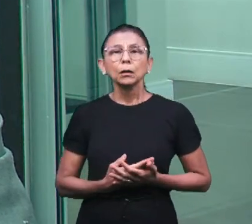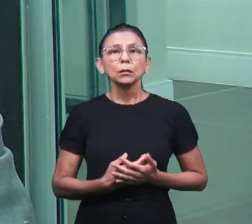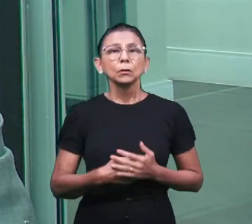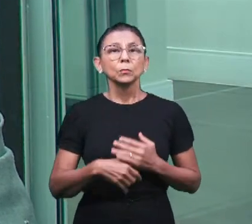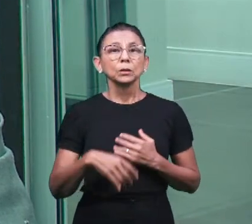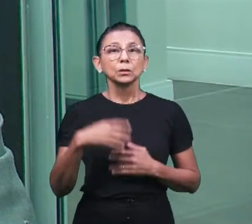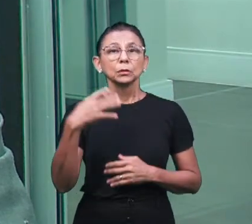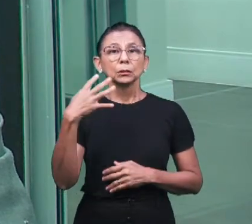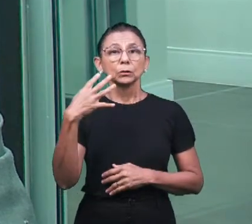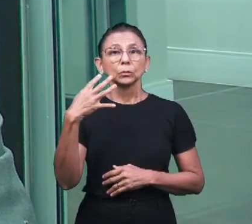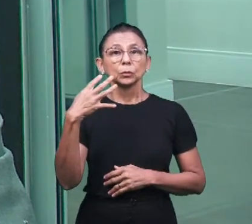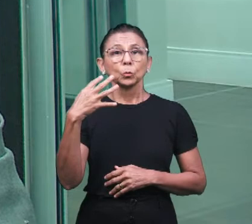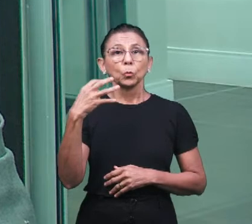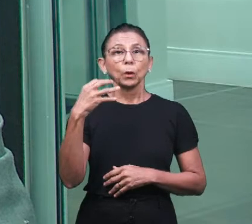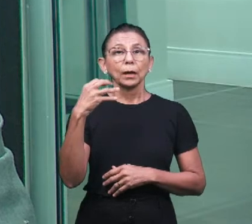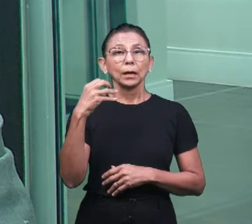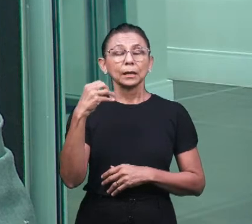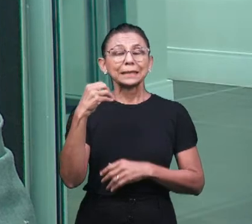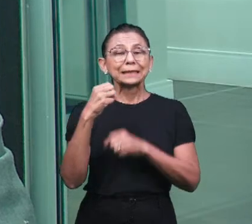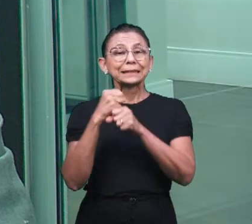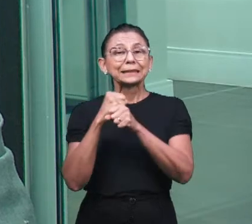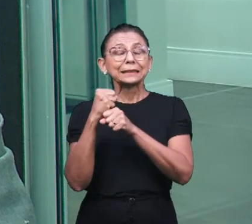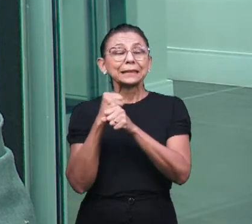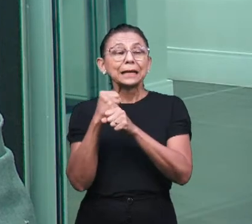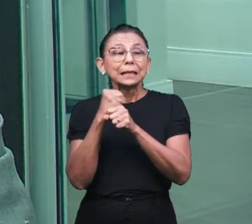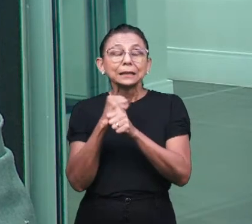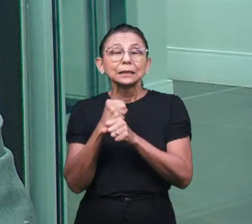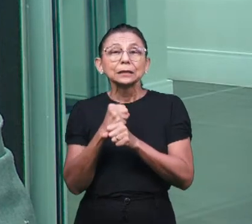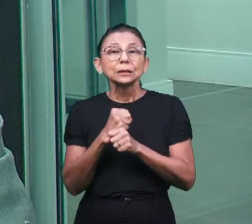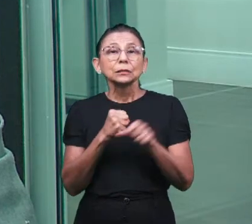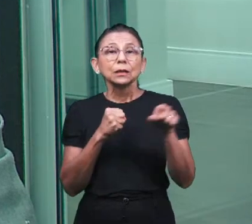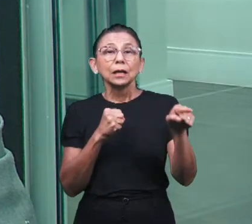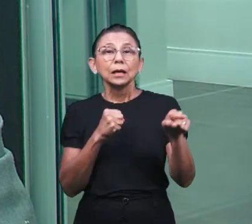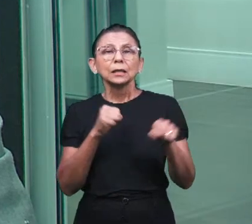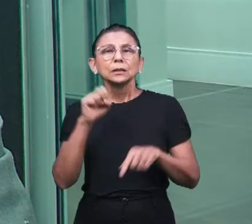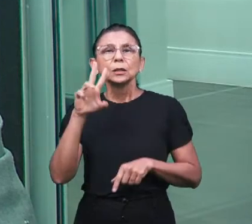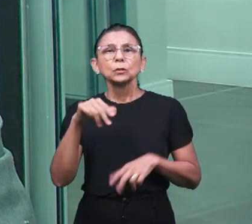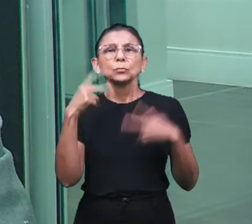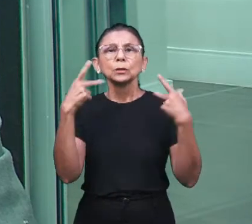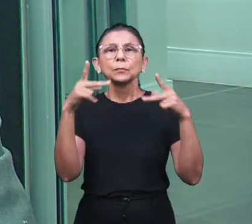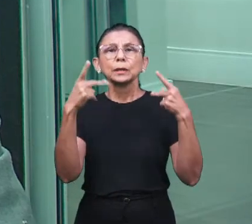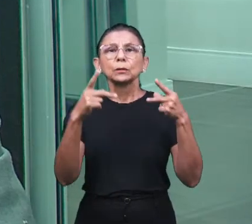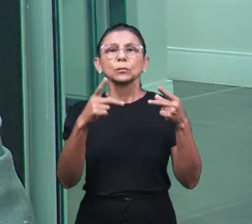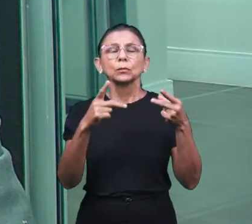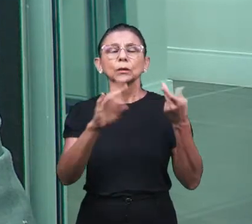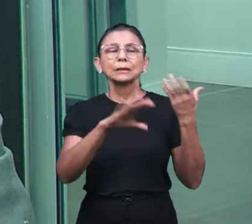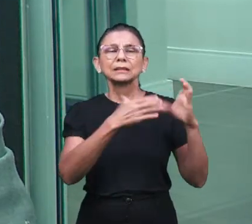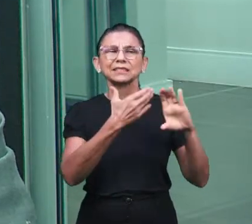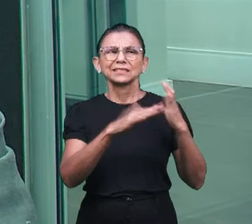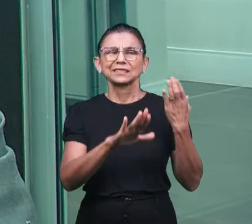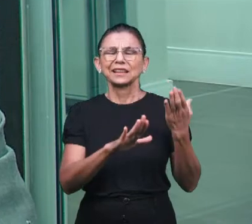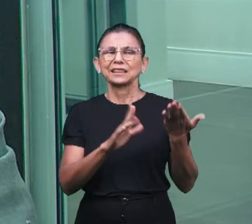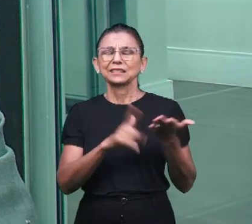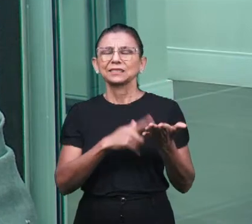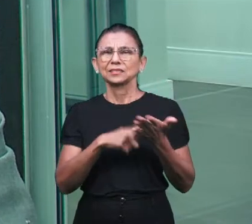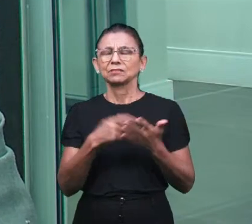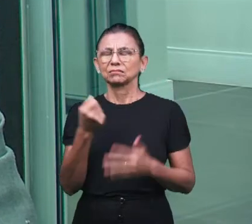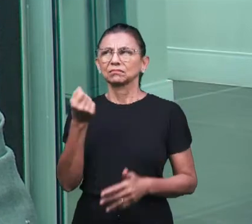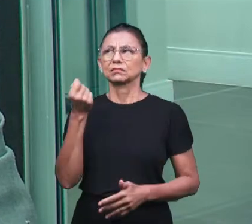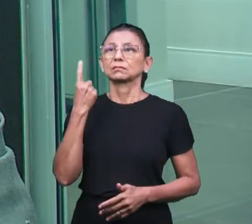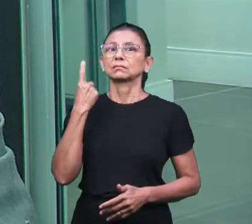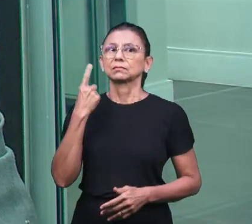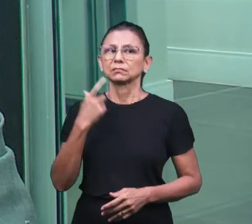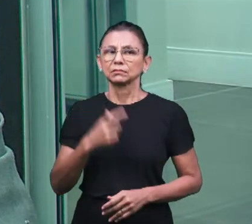ministério, ele nunca pregou em Cantares, porque ele achava que o livro era muito estranho. E ali